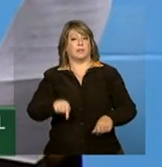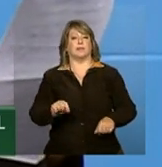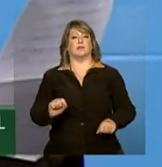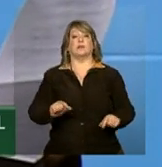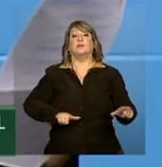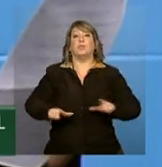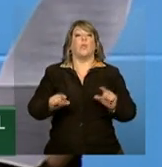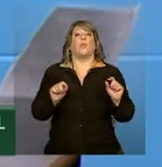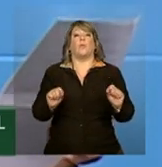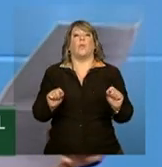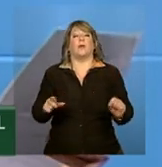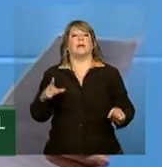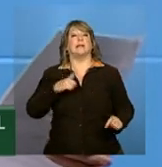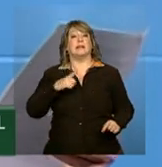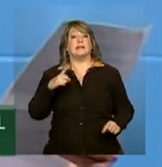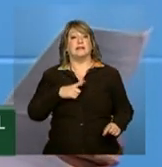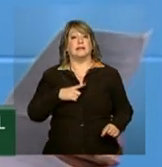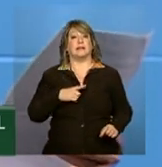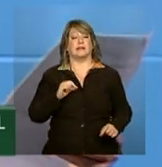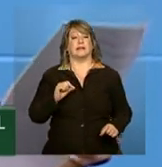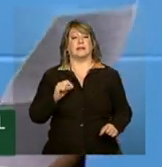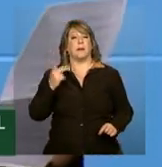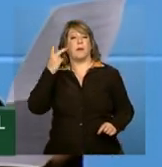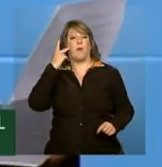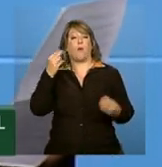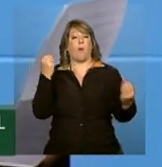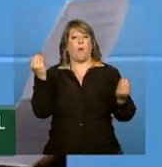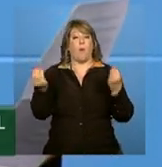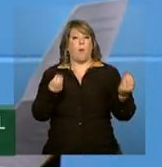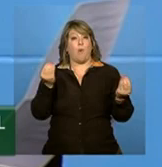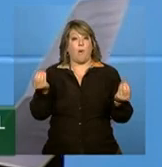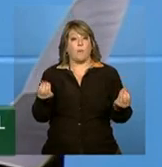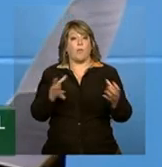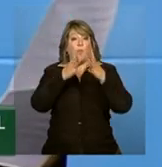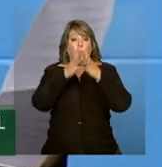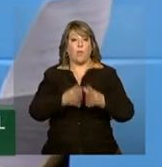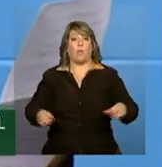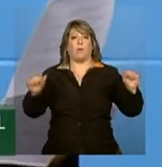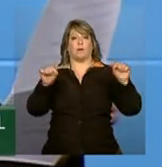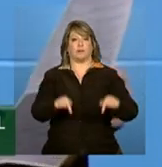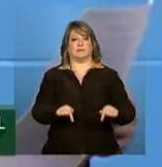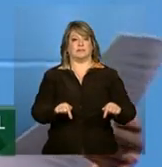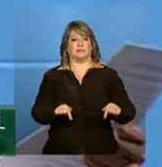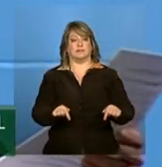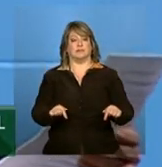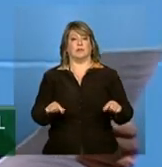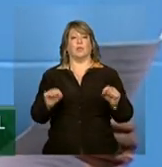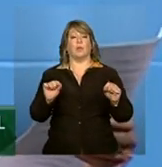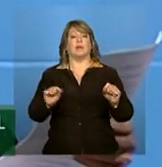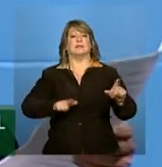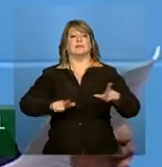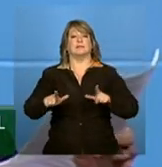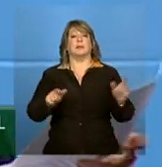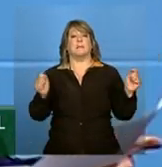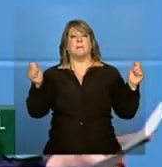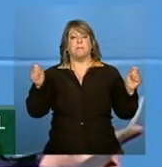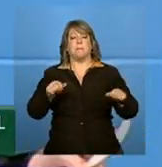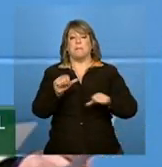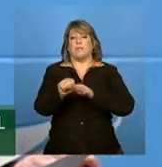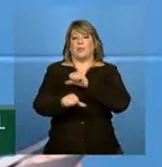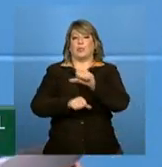ações que têm efeito sobre as causas do trabalho infantil. As ações com capacidade de alterar os